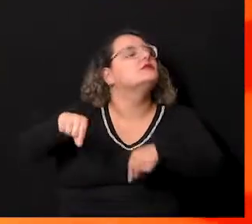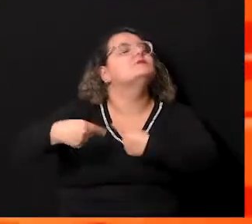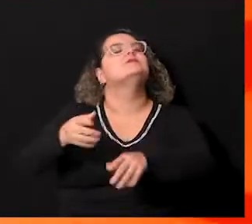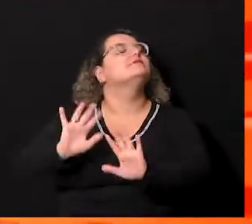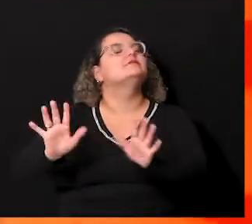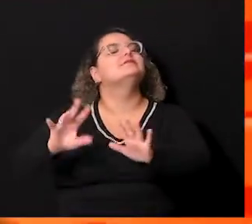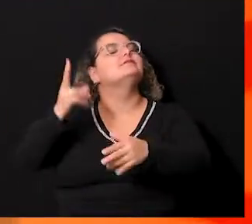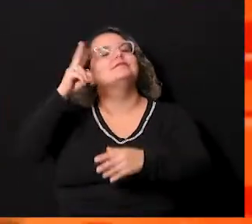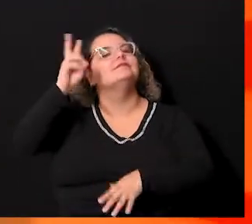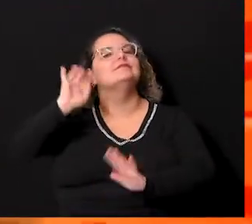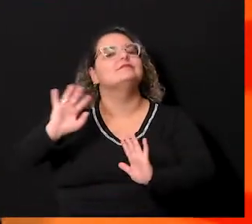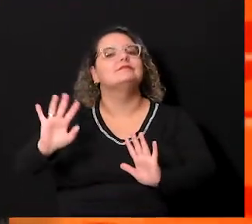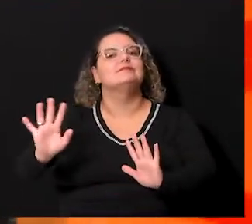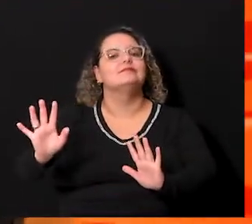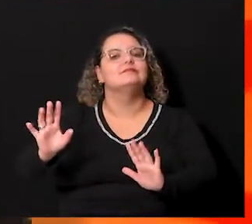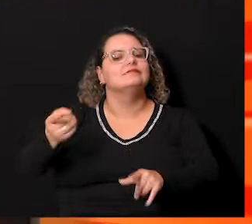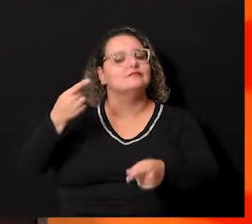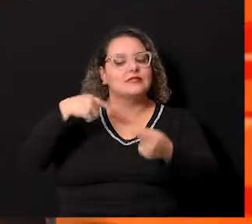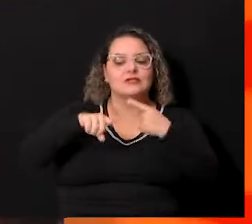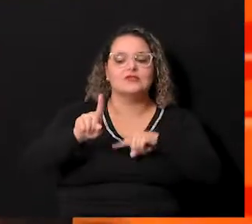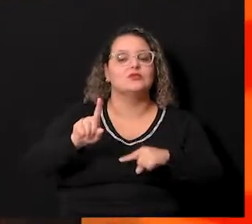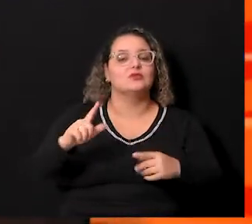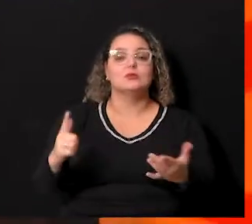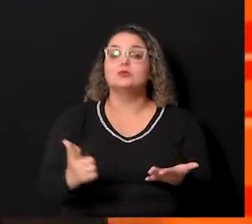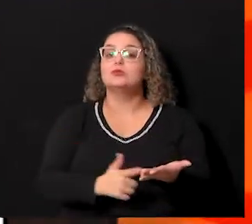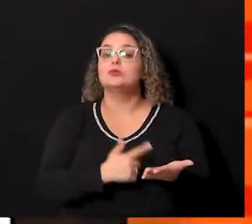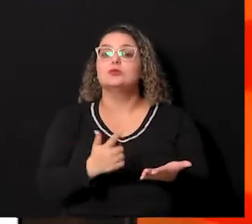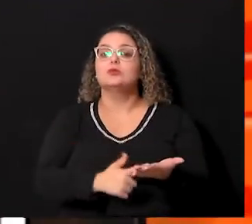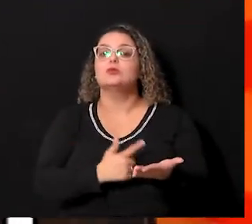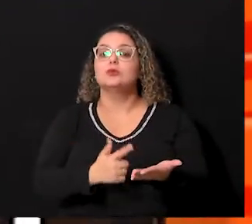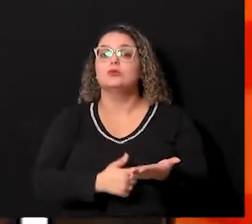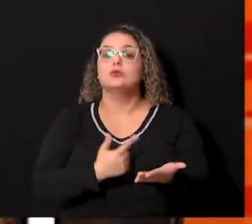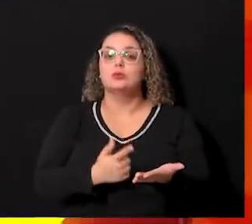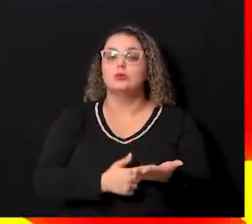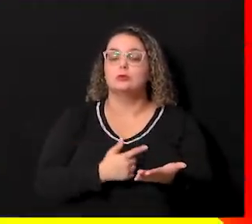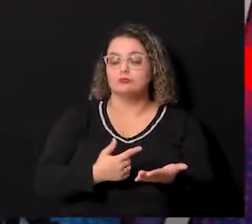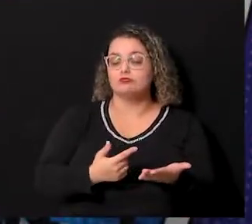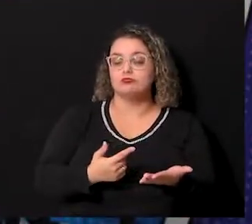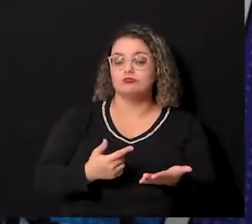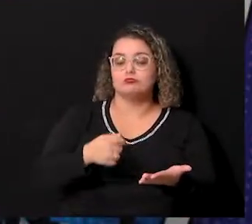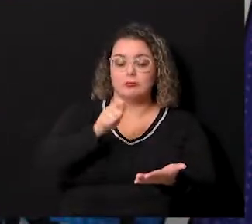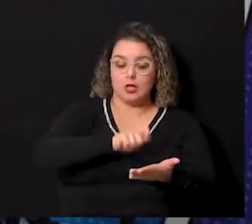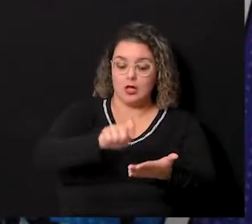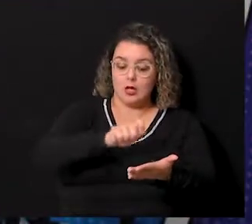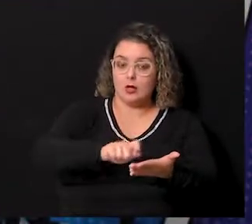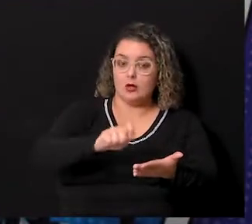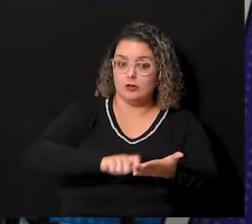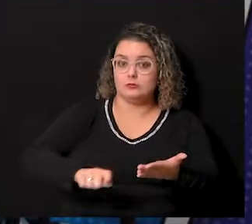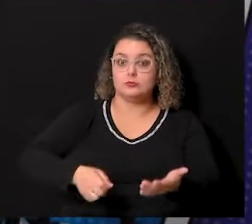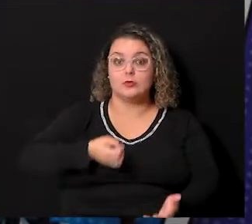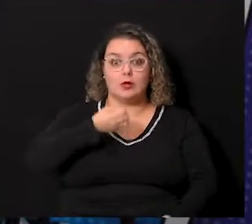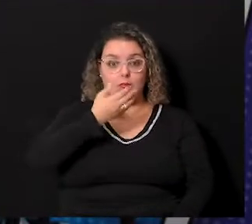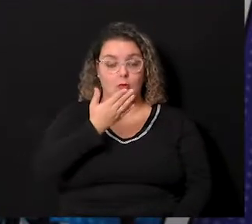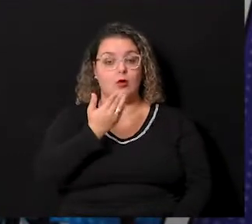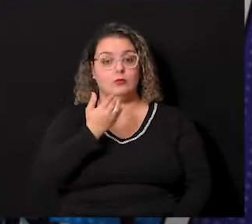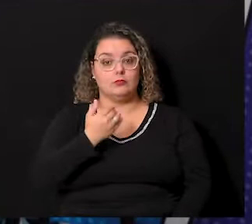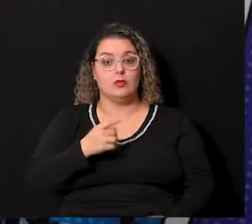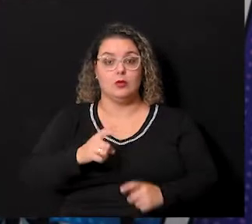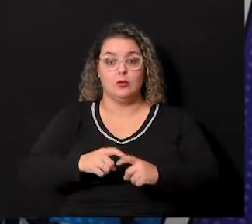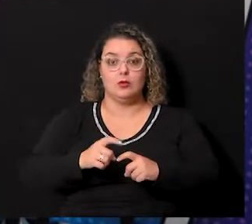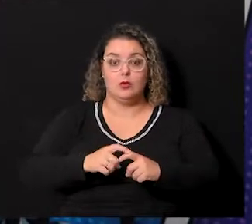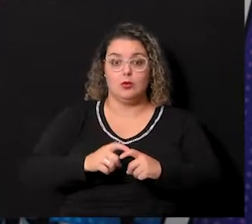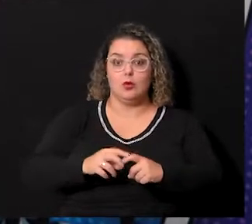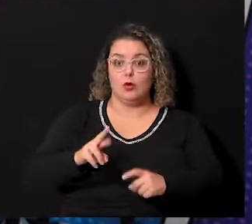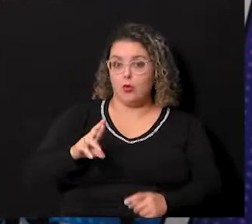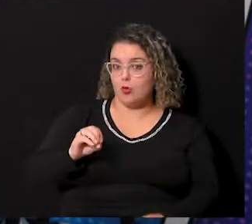isso é uma outra história. Isso daí é pelo sucesso que teve o livro, o manuscrito, O Sabor da Boa Alimentação, do